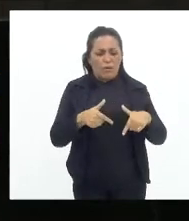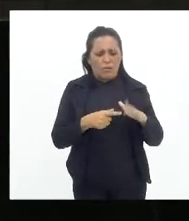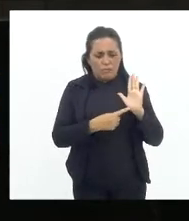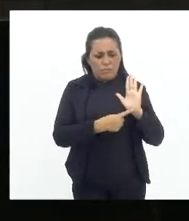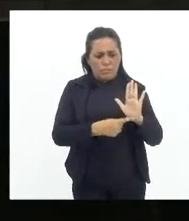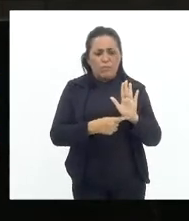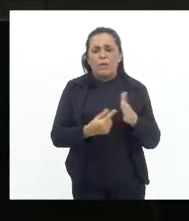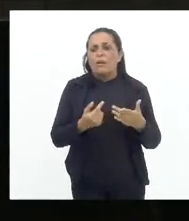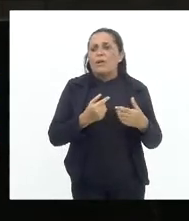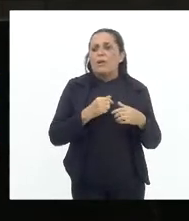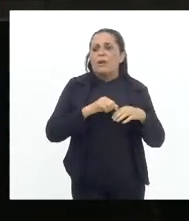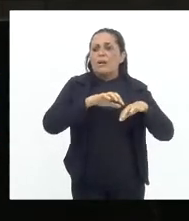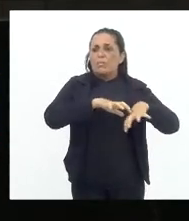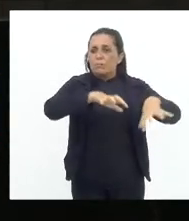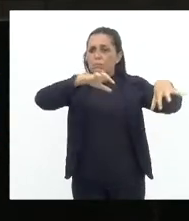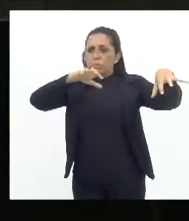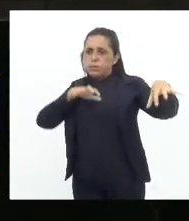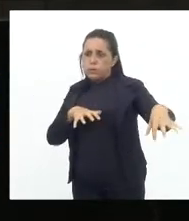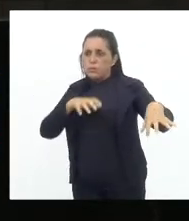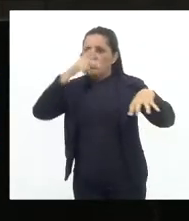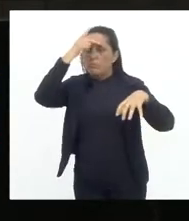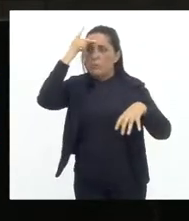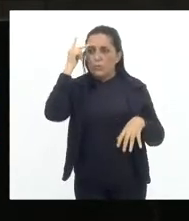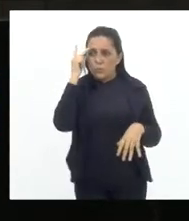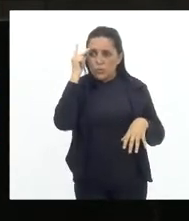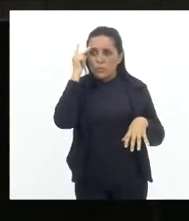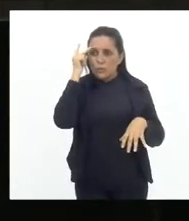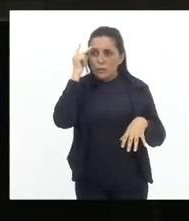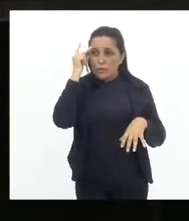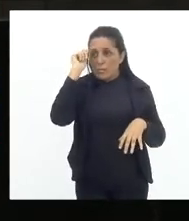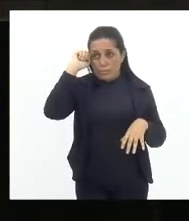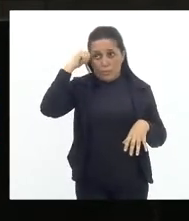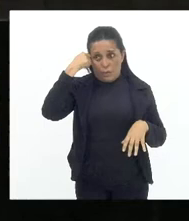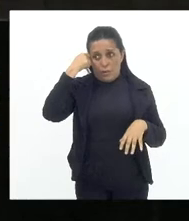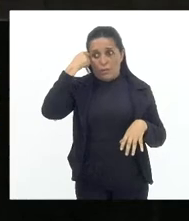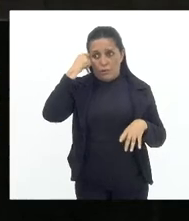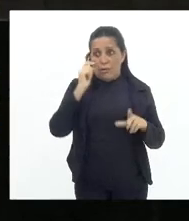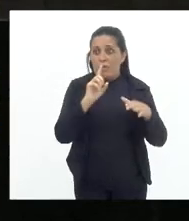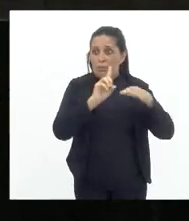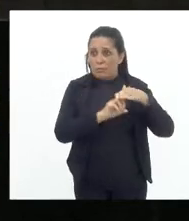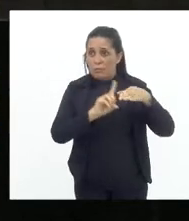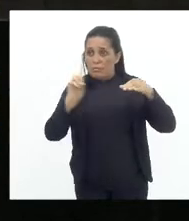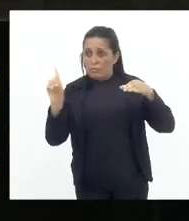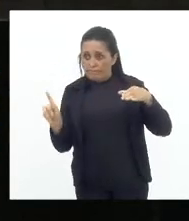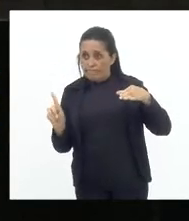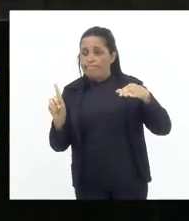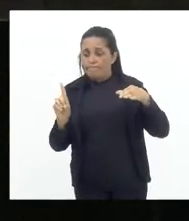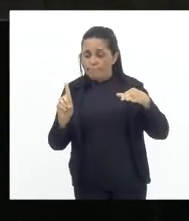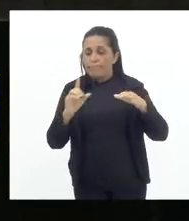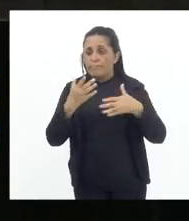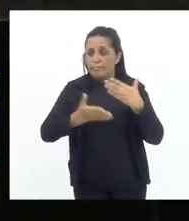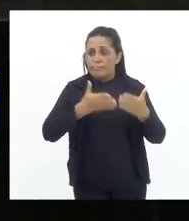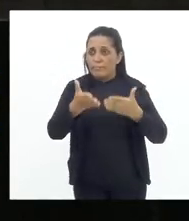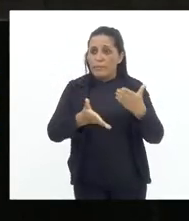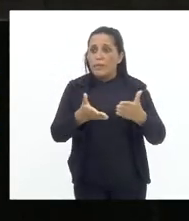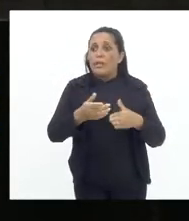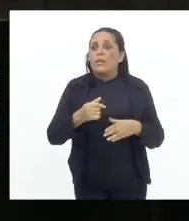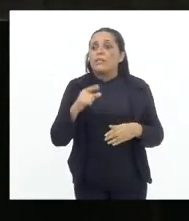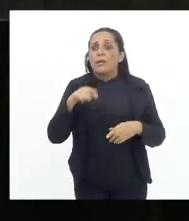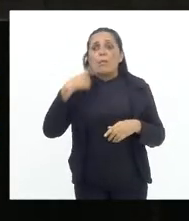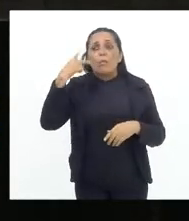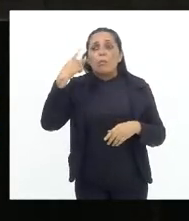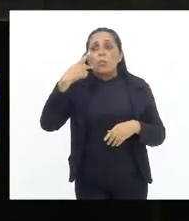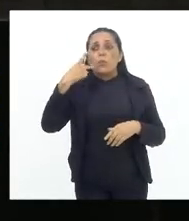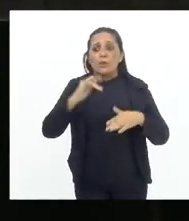de exclusão de pessoas pretas de todos os processos como na própria política institucional no Brasil que é pensado